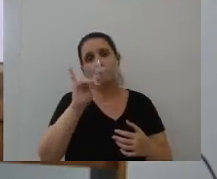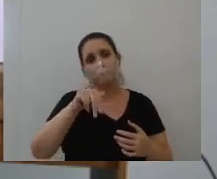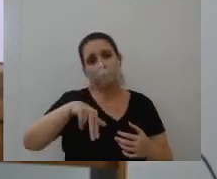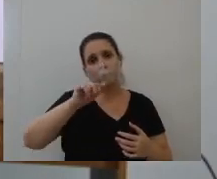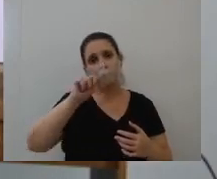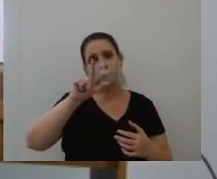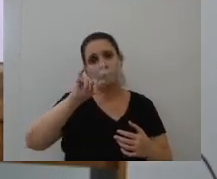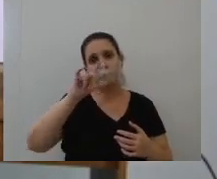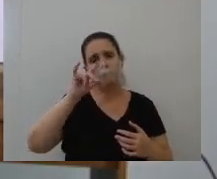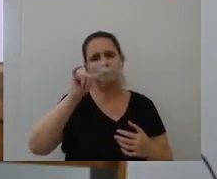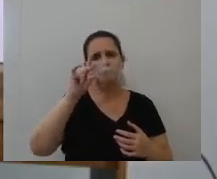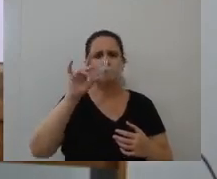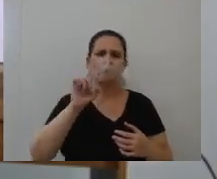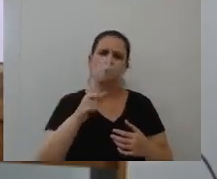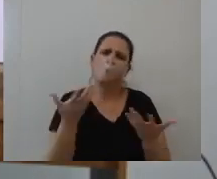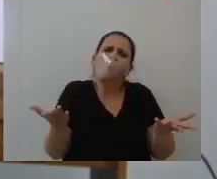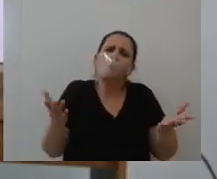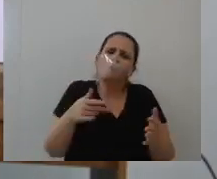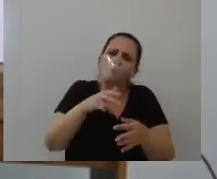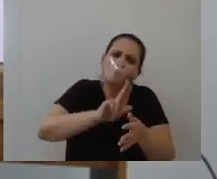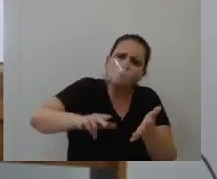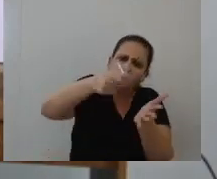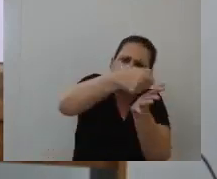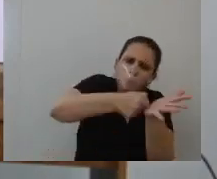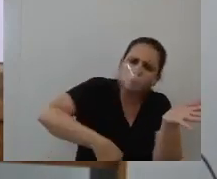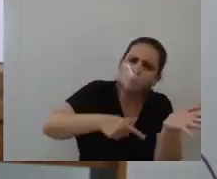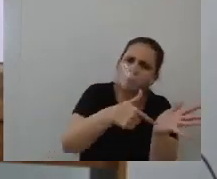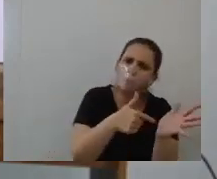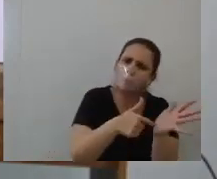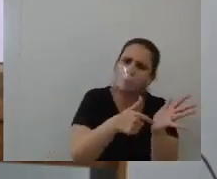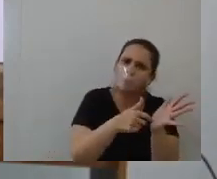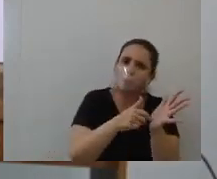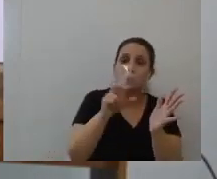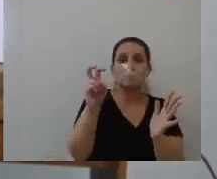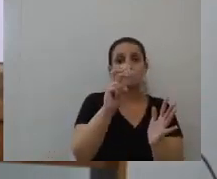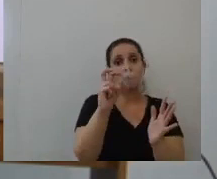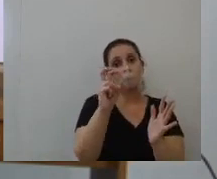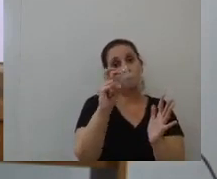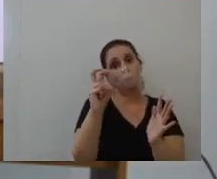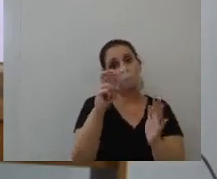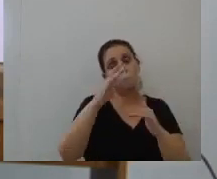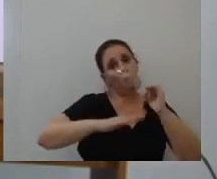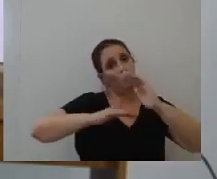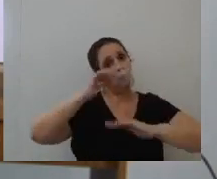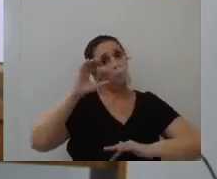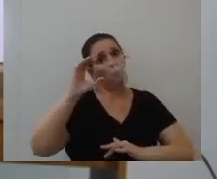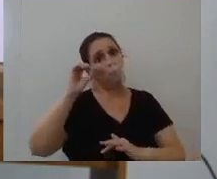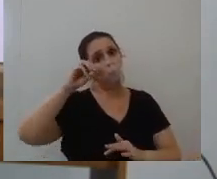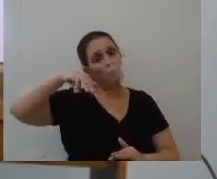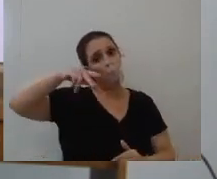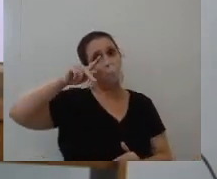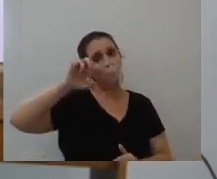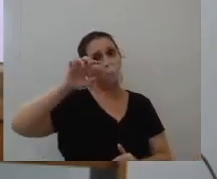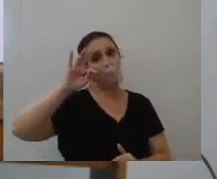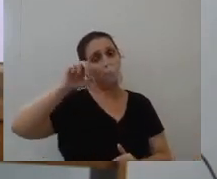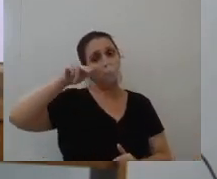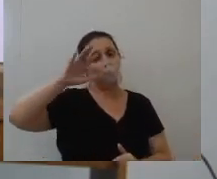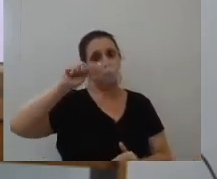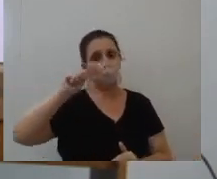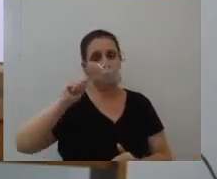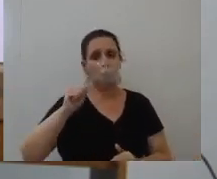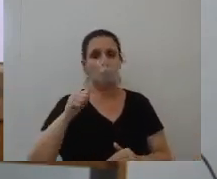e quando é que eu vou usar isso na hora da redação? Lá na quinta competência. Lembram? Cabe ao